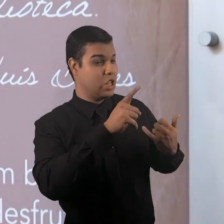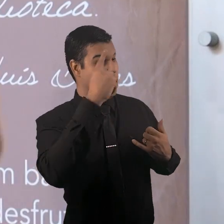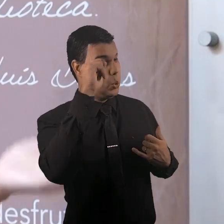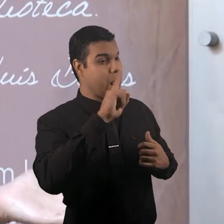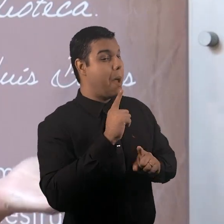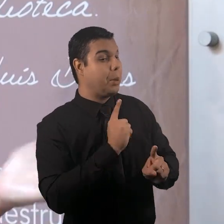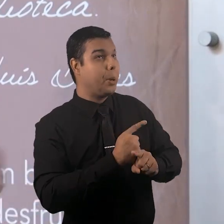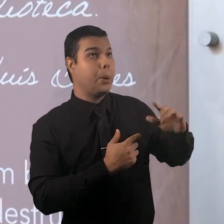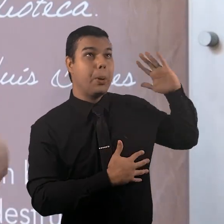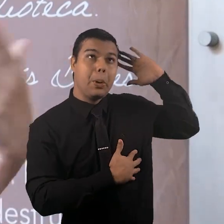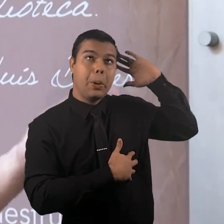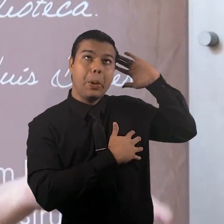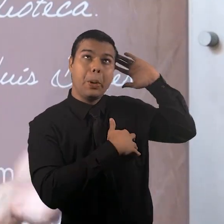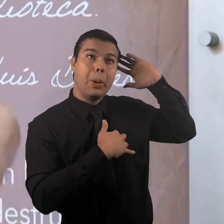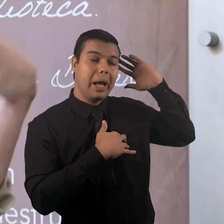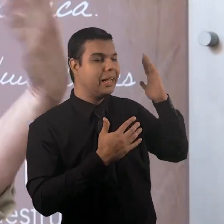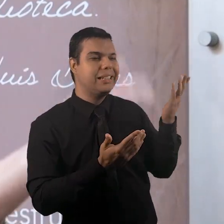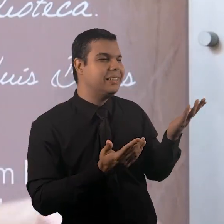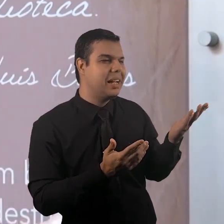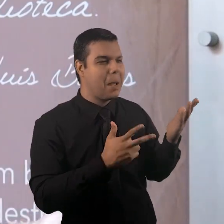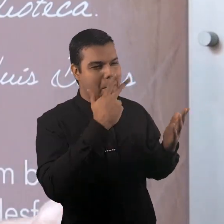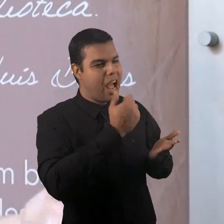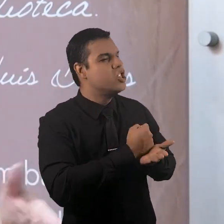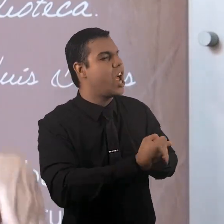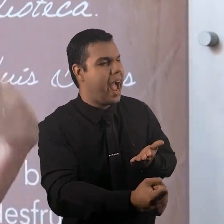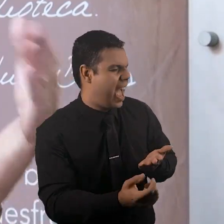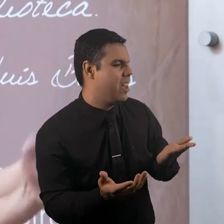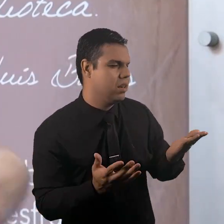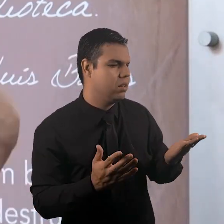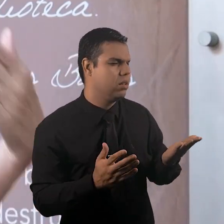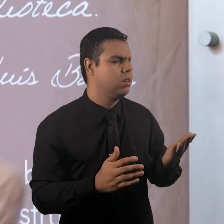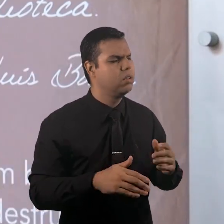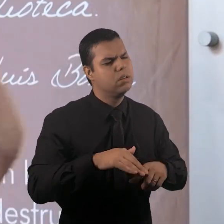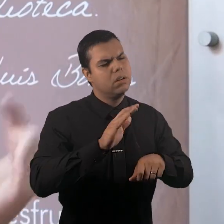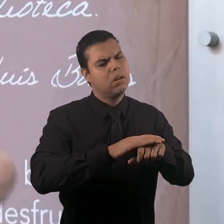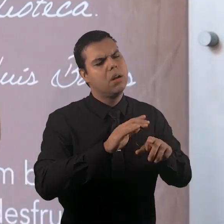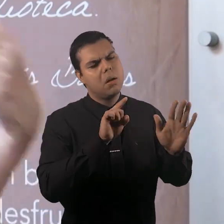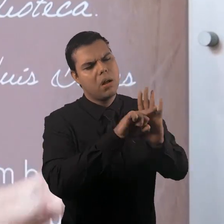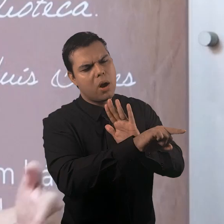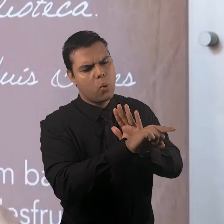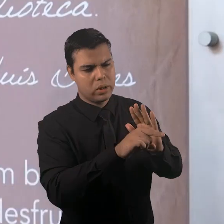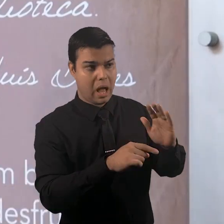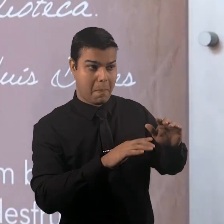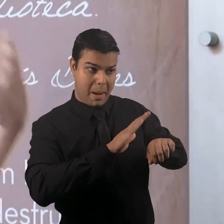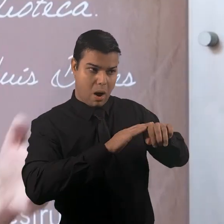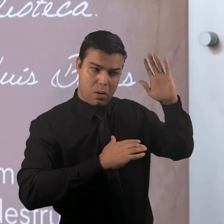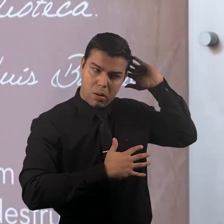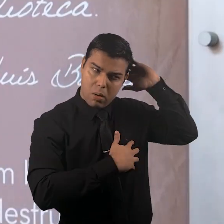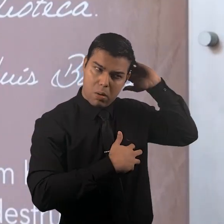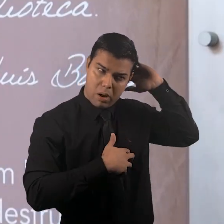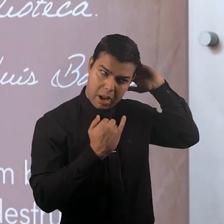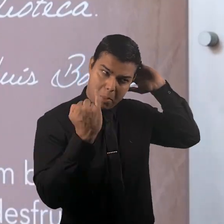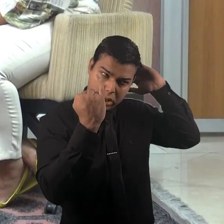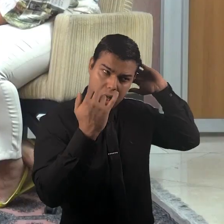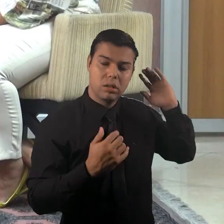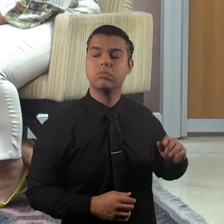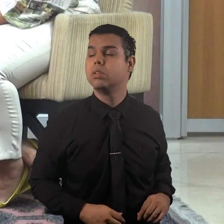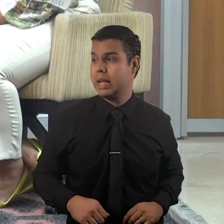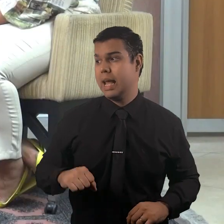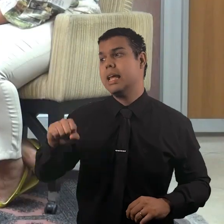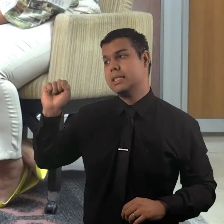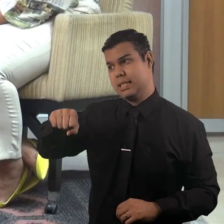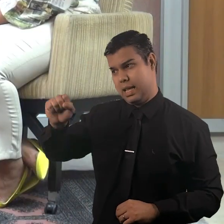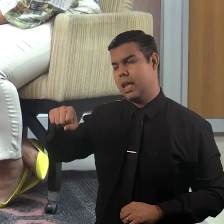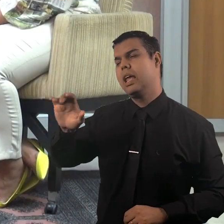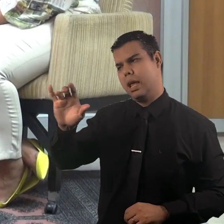um nódulo e quando você souber, já estar em estágio avançado. O autoexame ainda é importante que as mulheres façam? É importante,